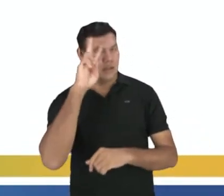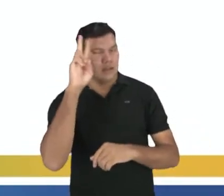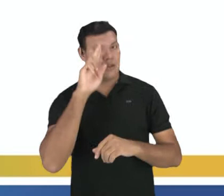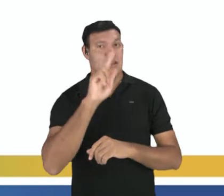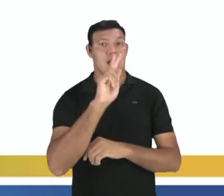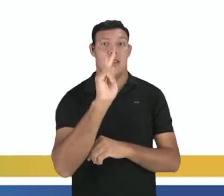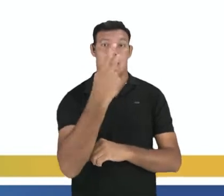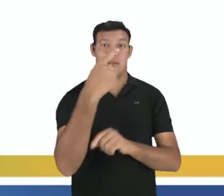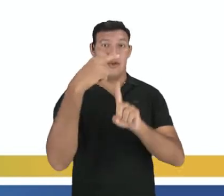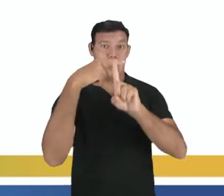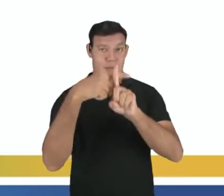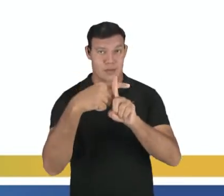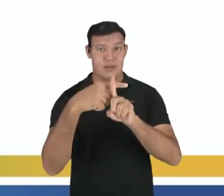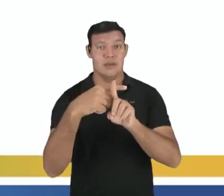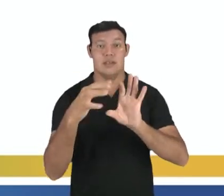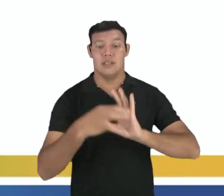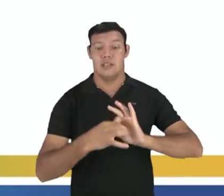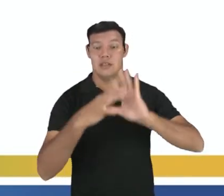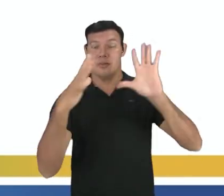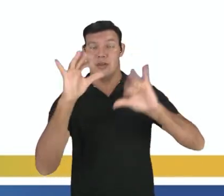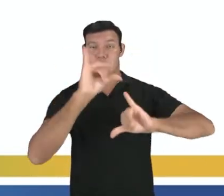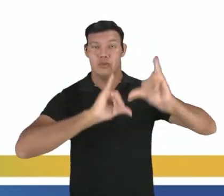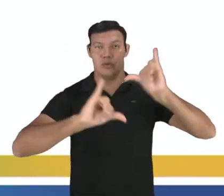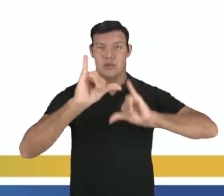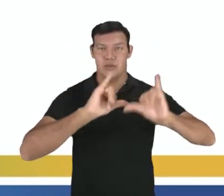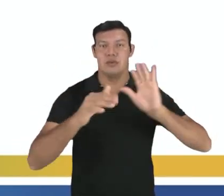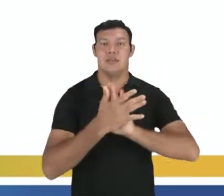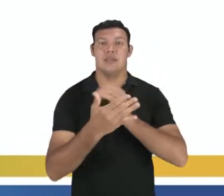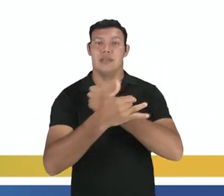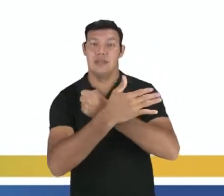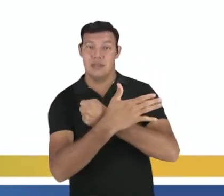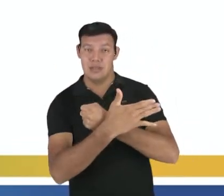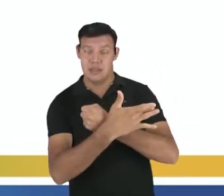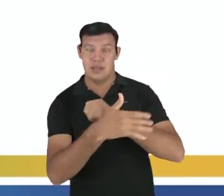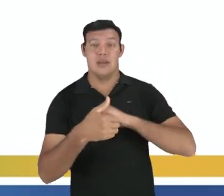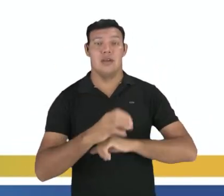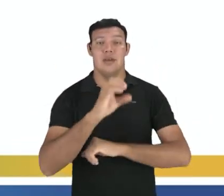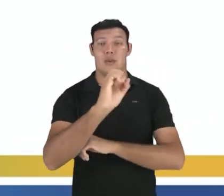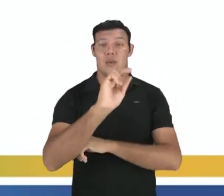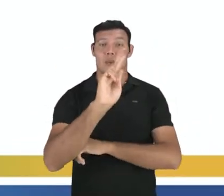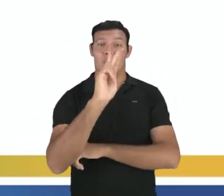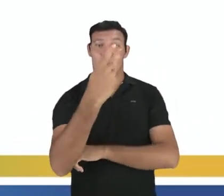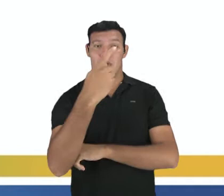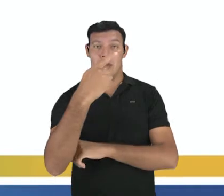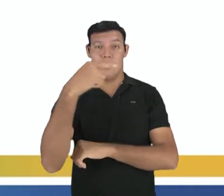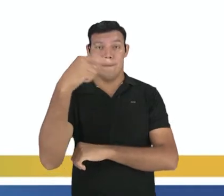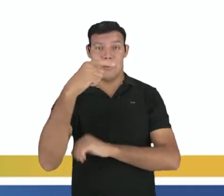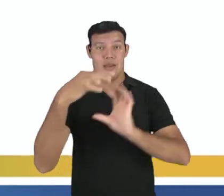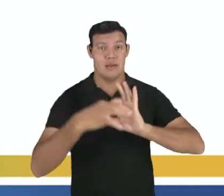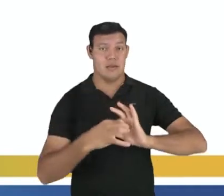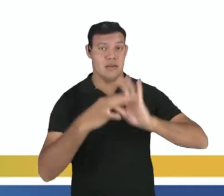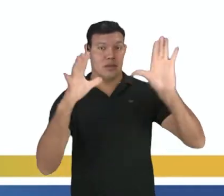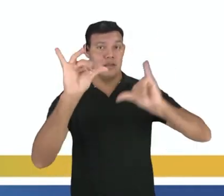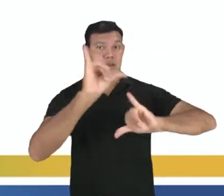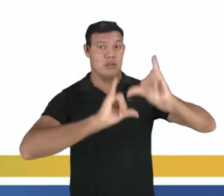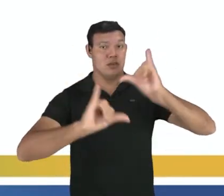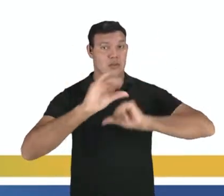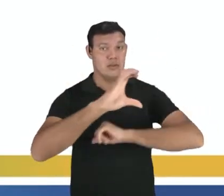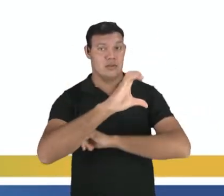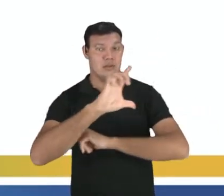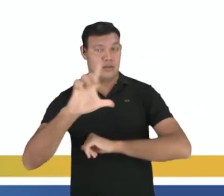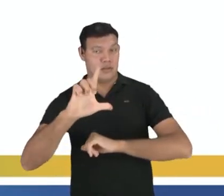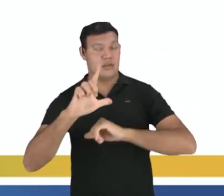como ácidas, e a hidroxila, OH-, é aquele ânion liberado pelas substâncias